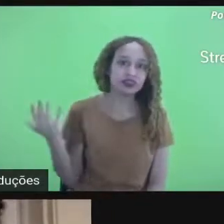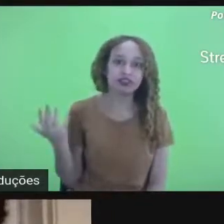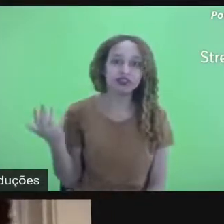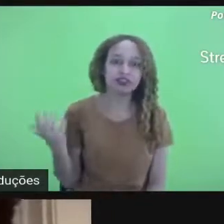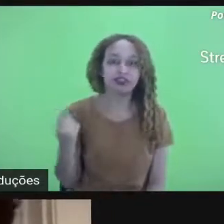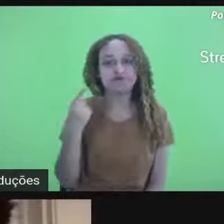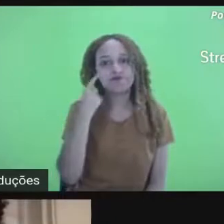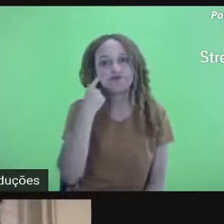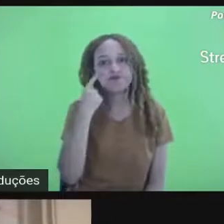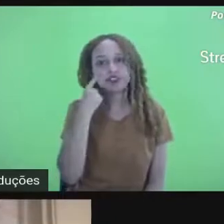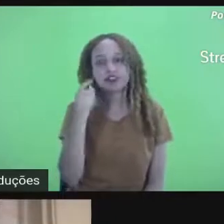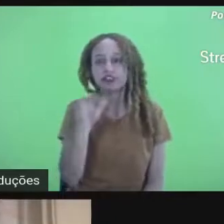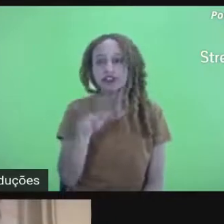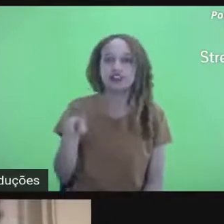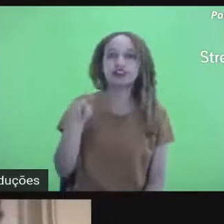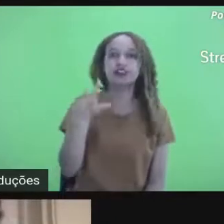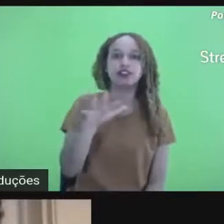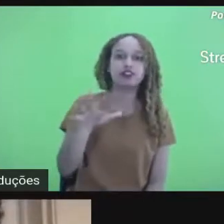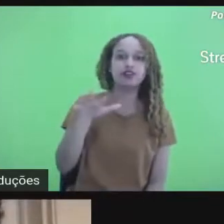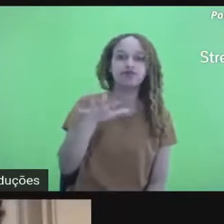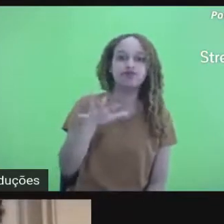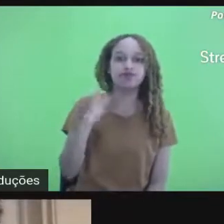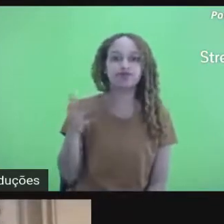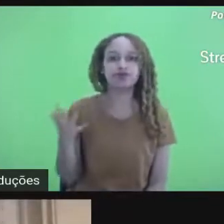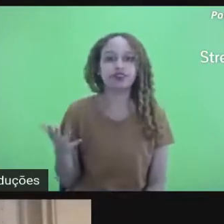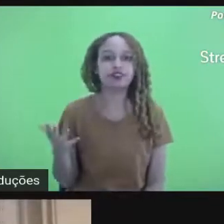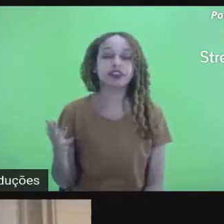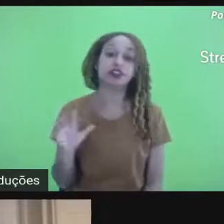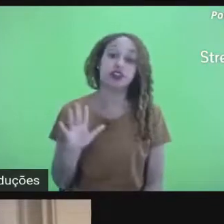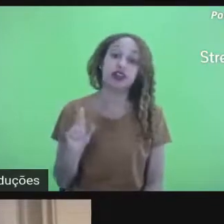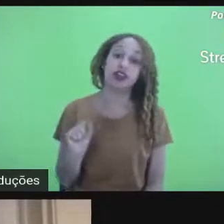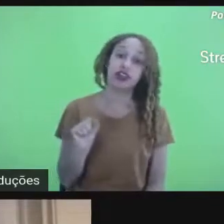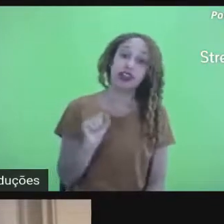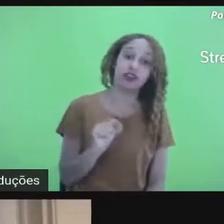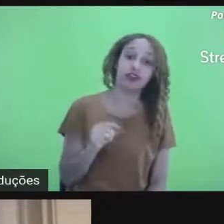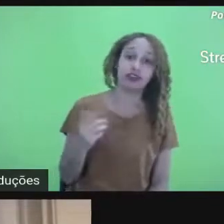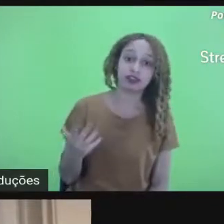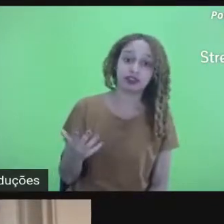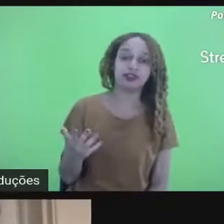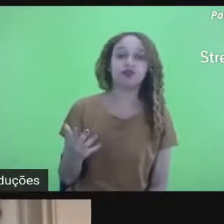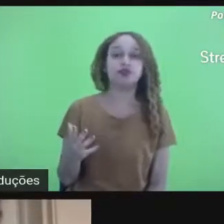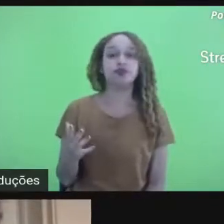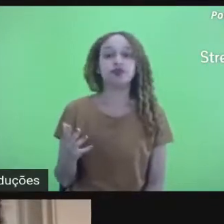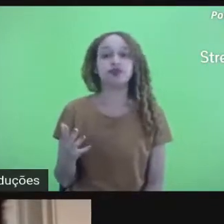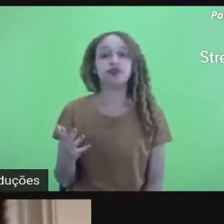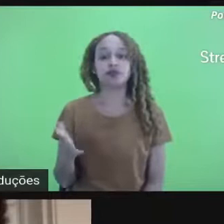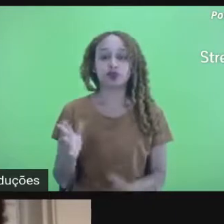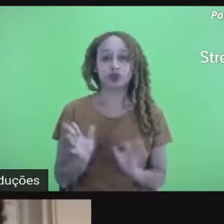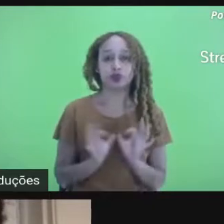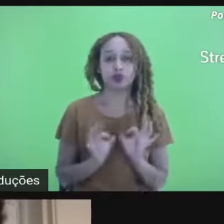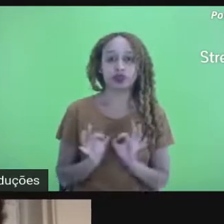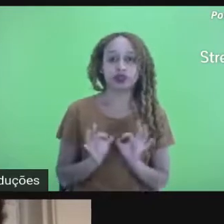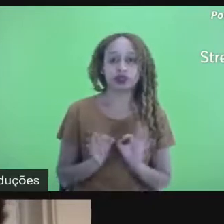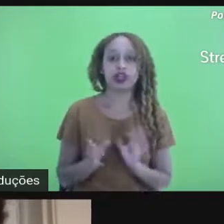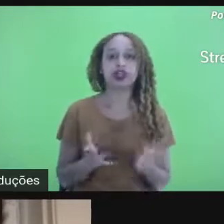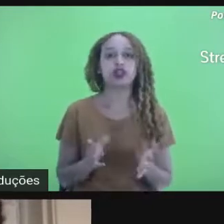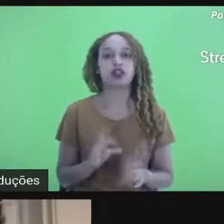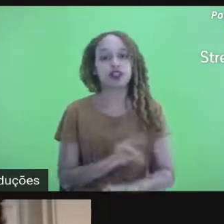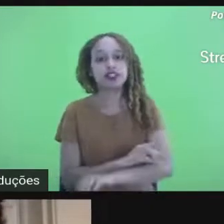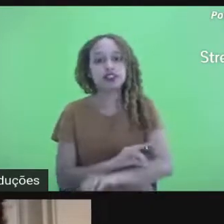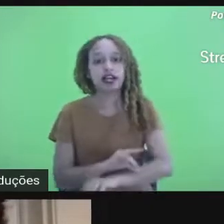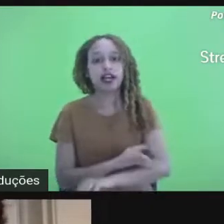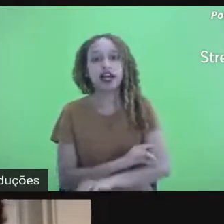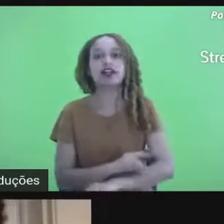ter essa visibilidade. E aí, nesse ponto, é o que até mesmo do projeto do Arquitetas